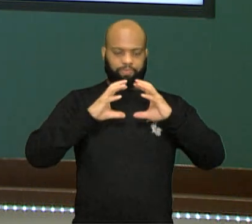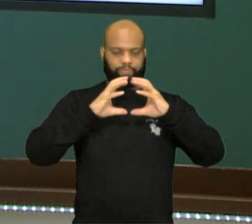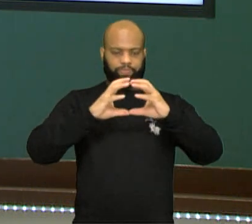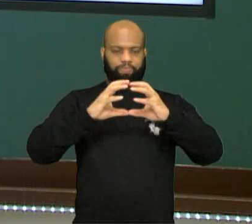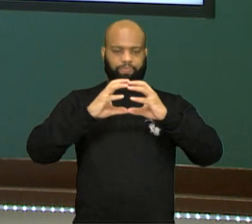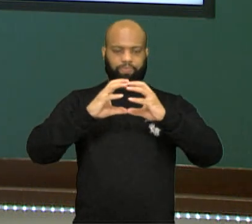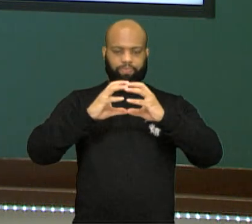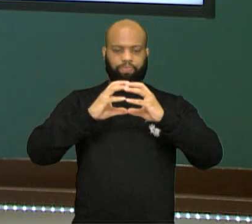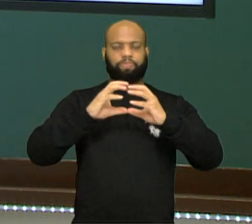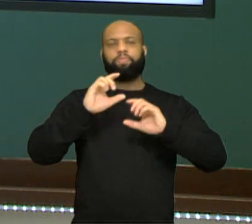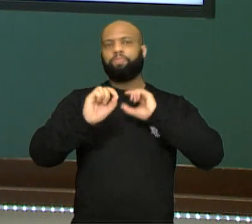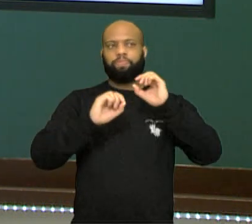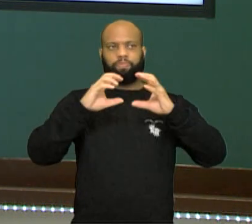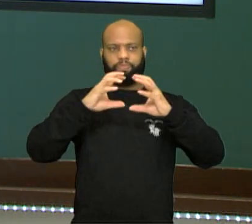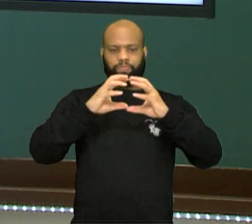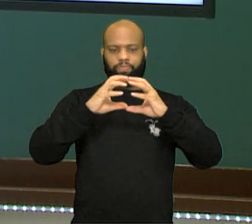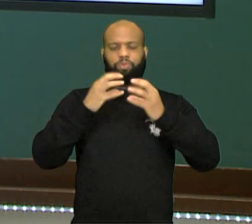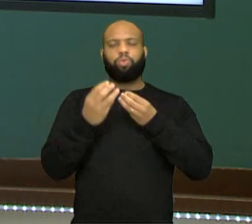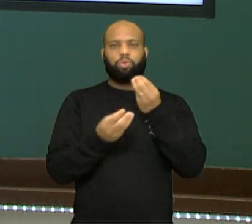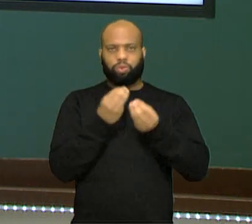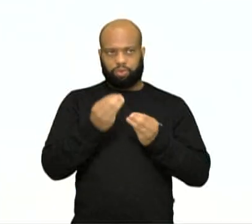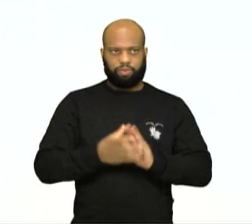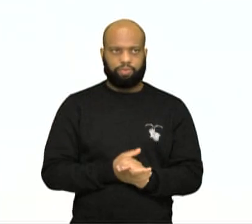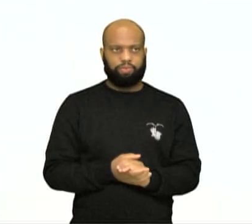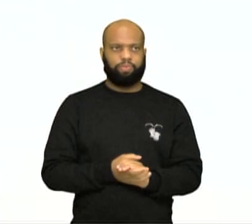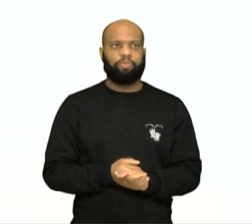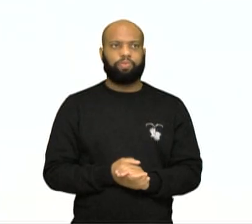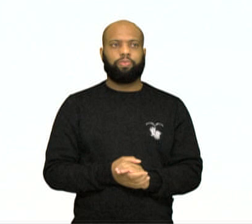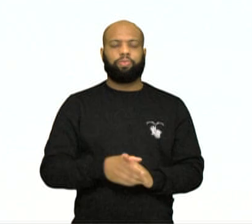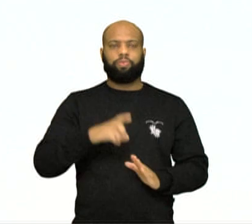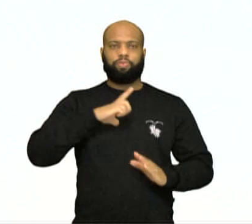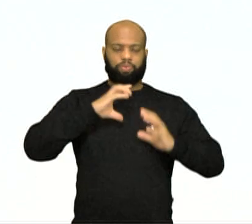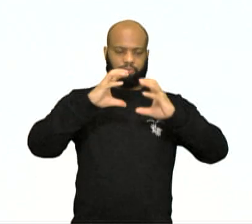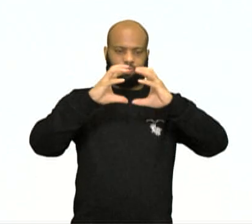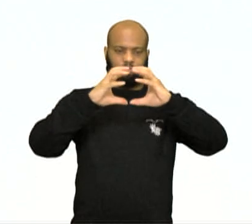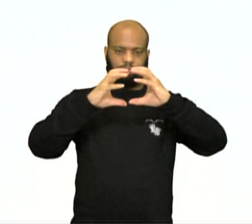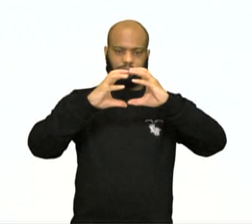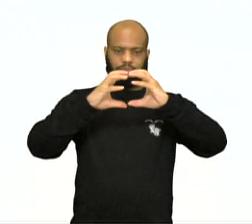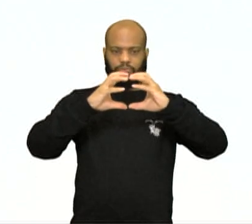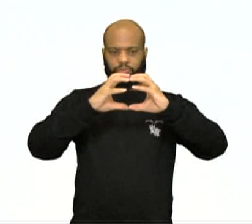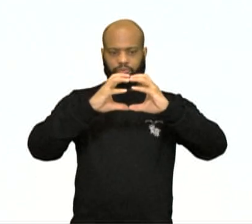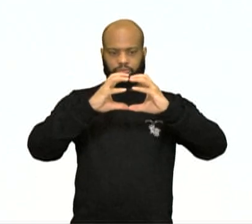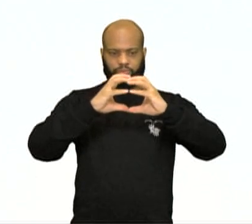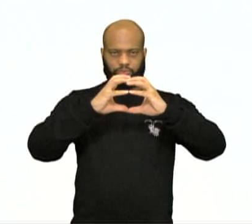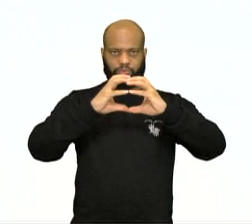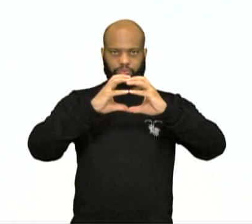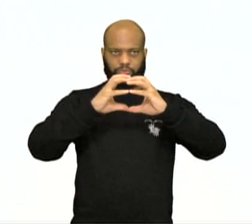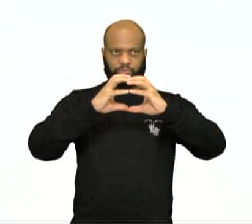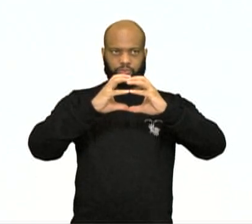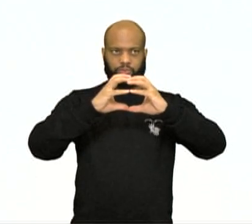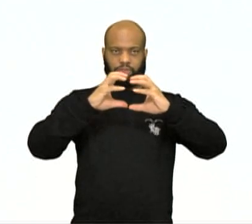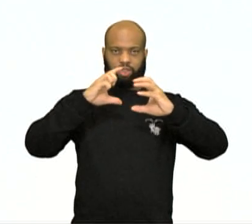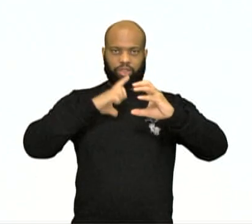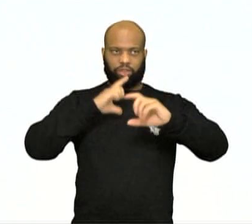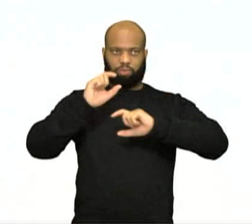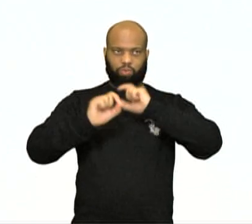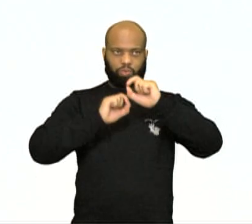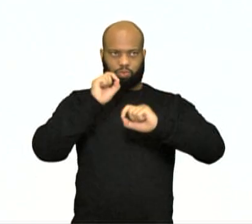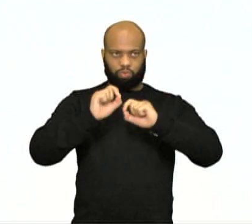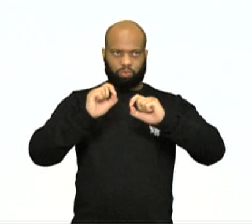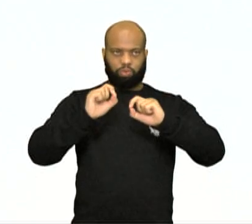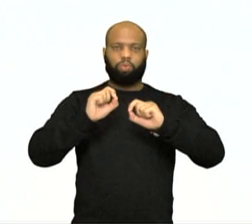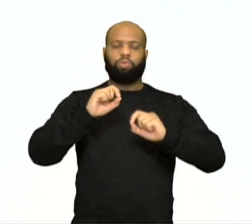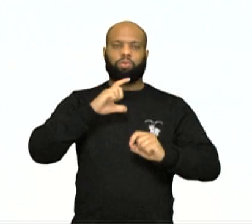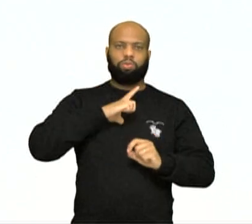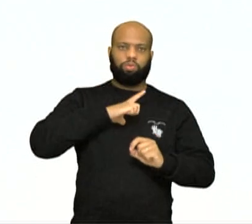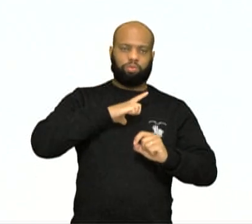é que é a geração de uma esfera? Então nós vamos ter um semicírculo, né? Um